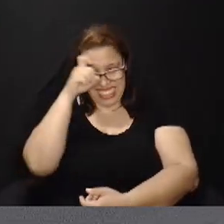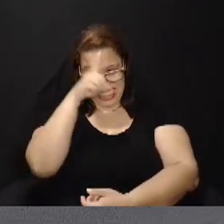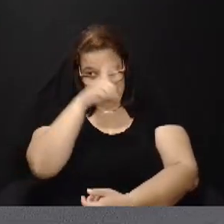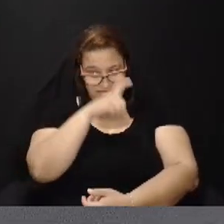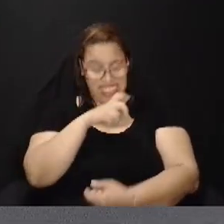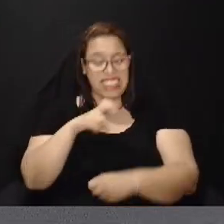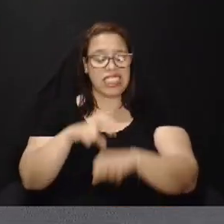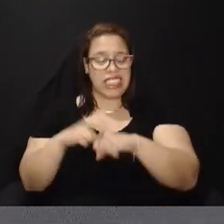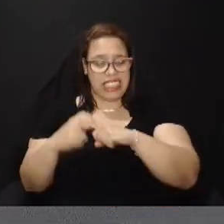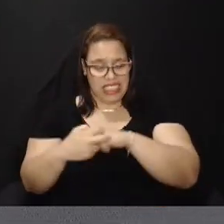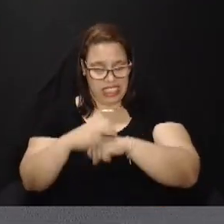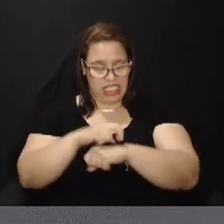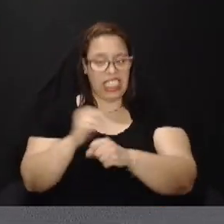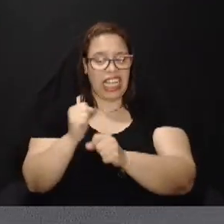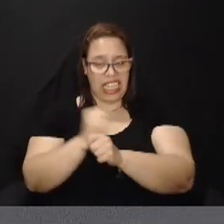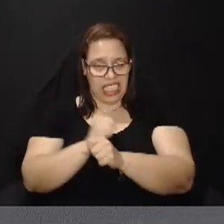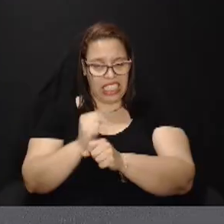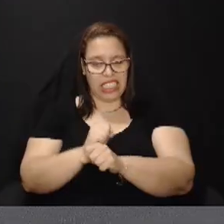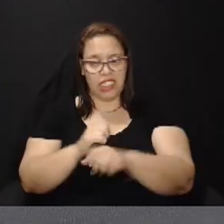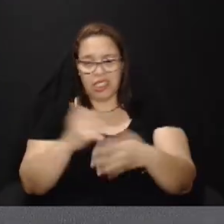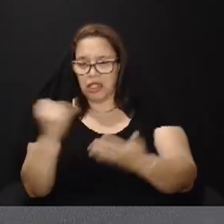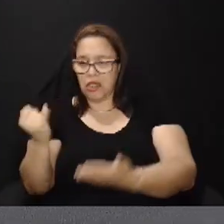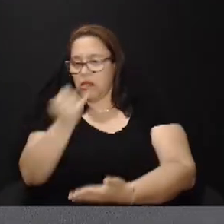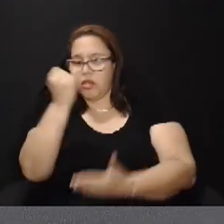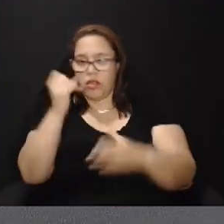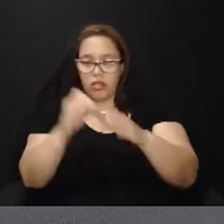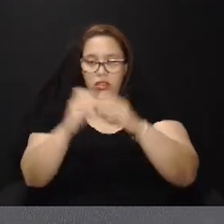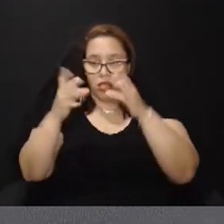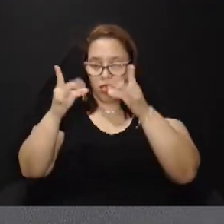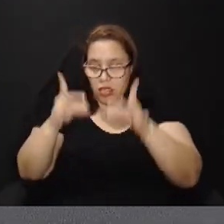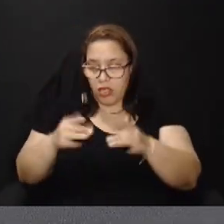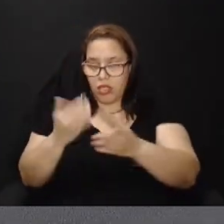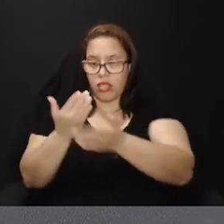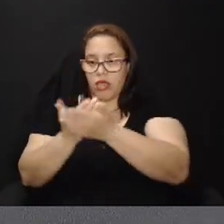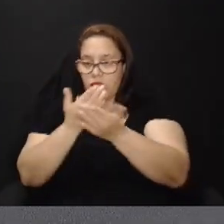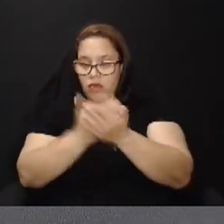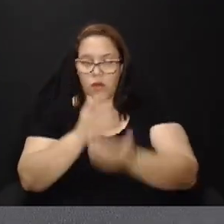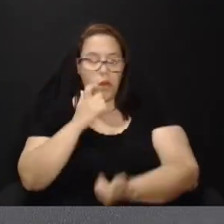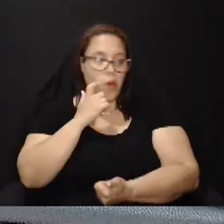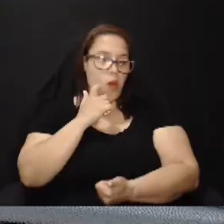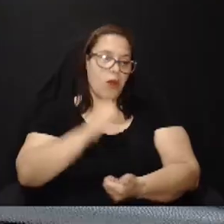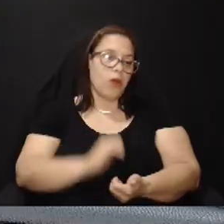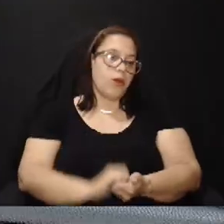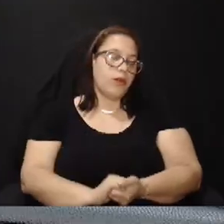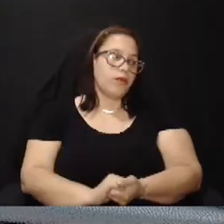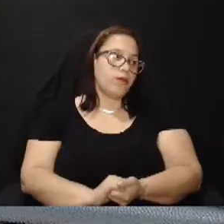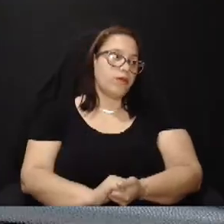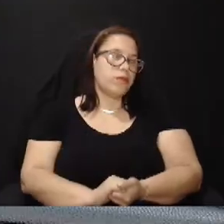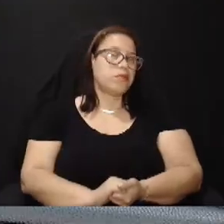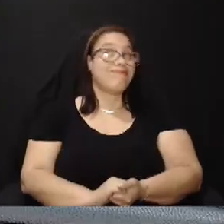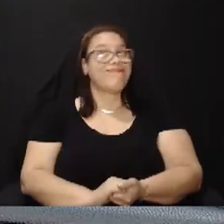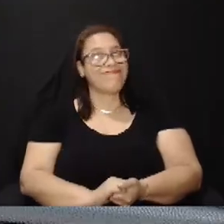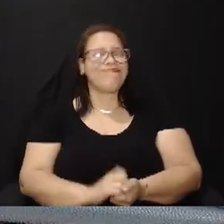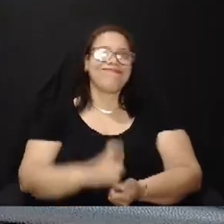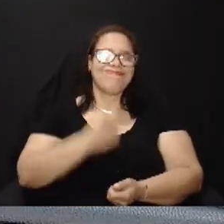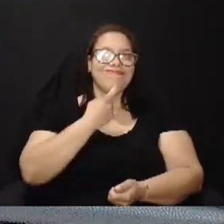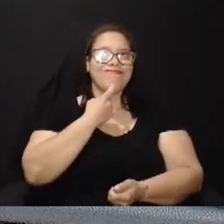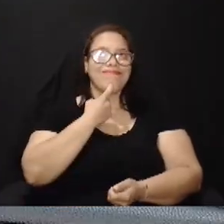esse ano, né? A importância dessa Comissão Especial de Estudo. Campinas, ela oscila, né? Ela